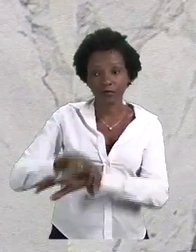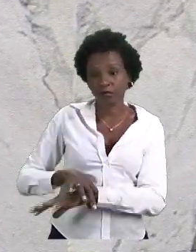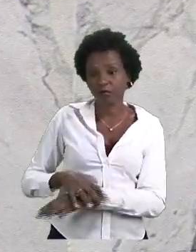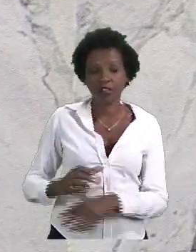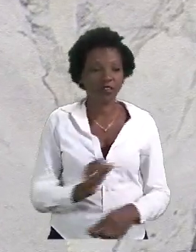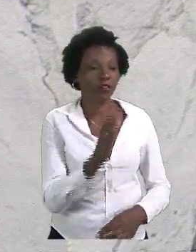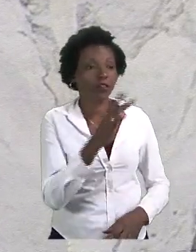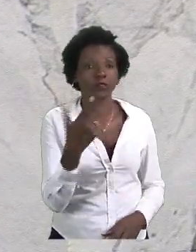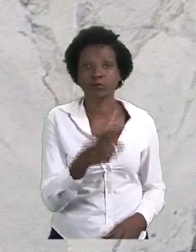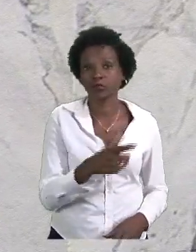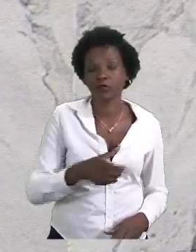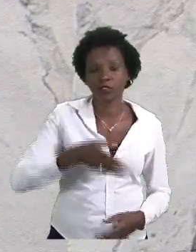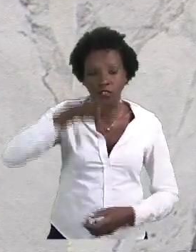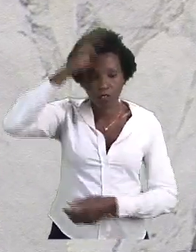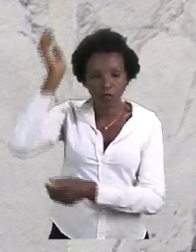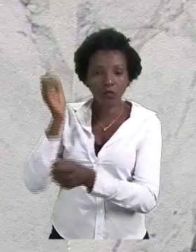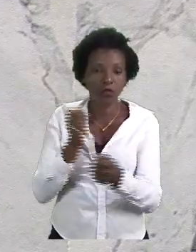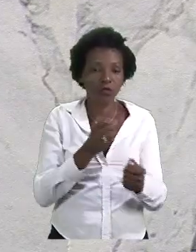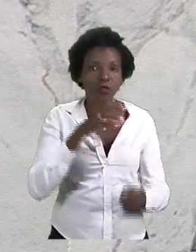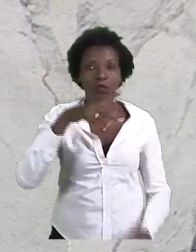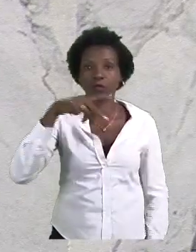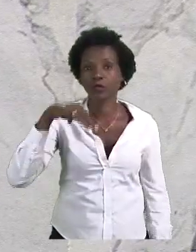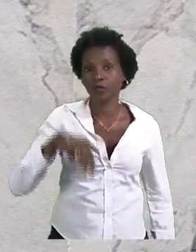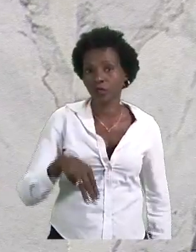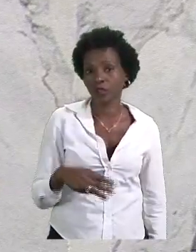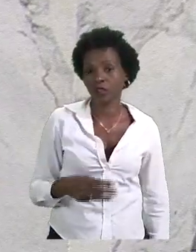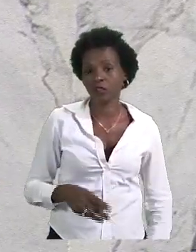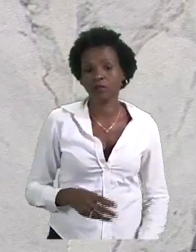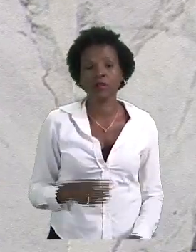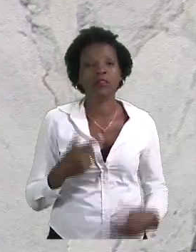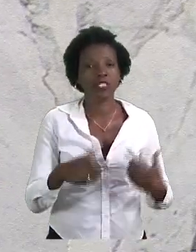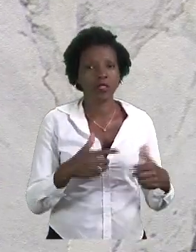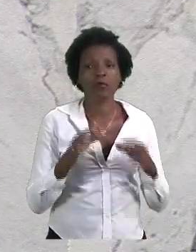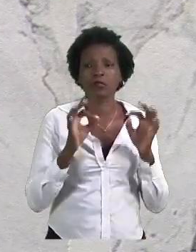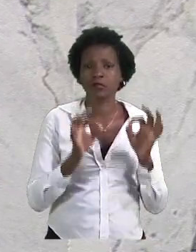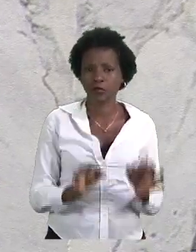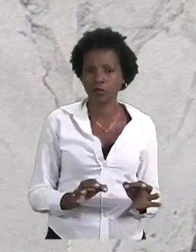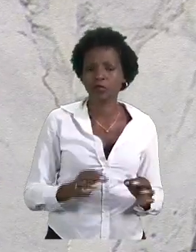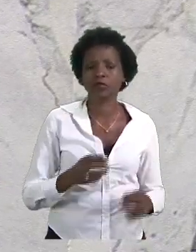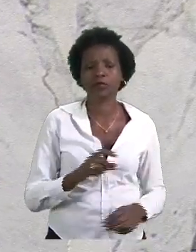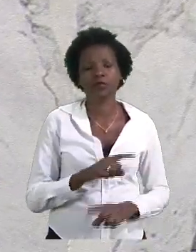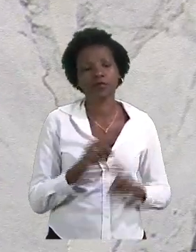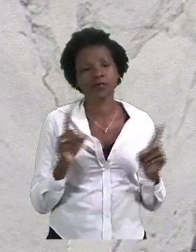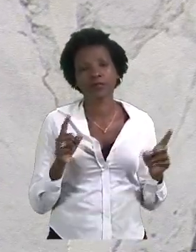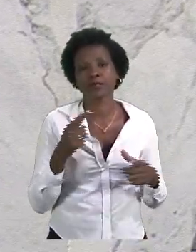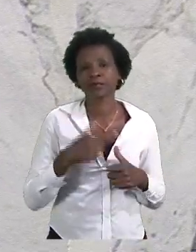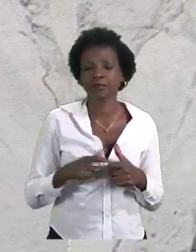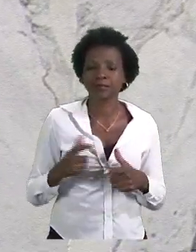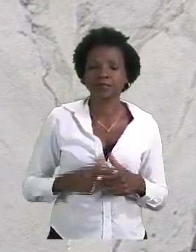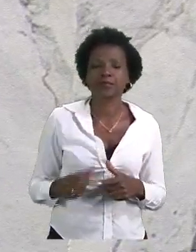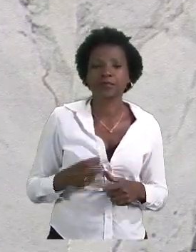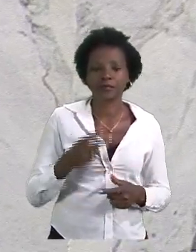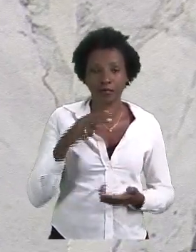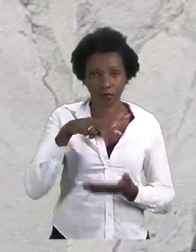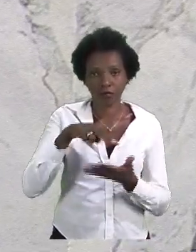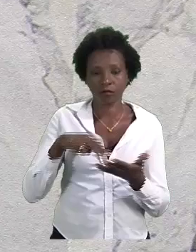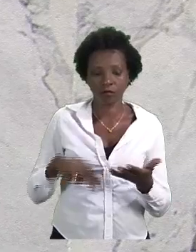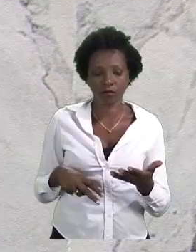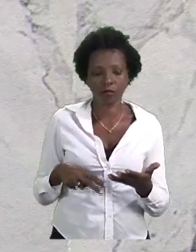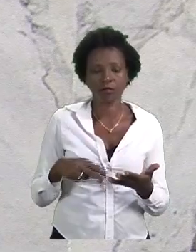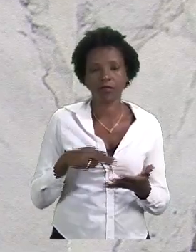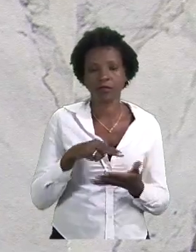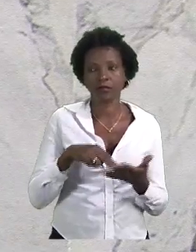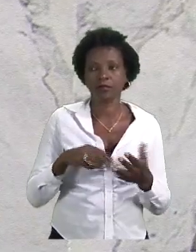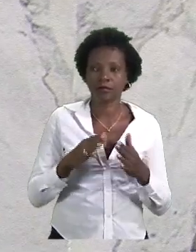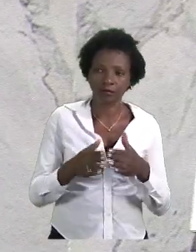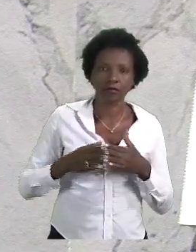Militar, que, aliás, atuou brilhantemente, mas pouco pôde fazer, porque era uma situação terrível. Eu quero aqui, me permitam, ler, por favor, Júnior,